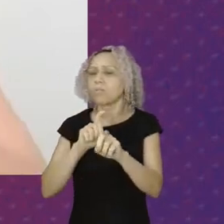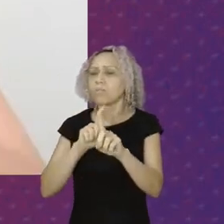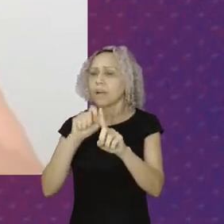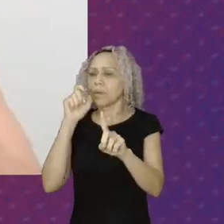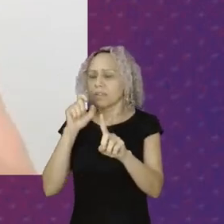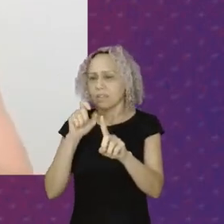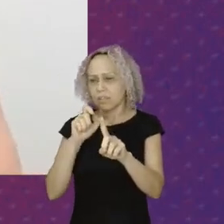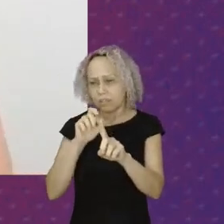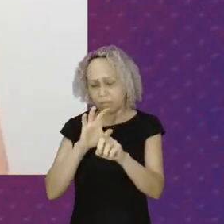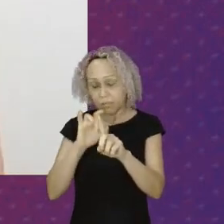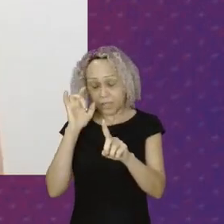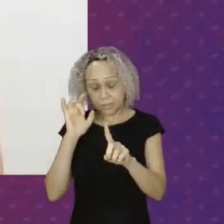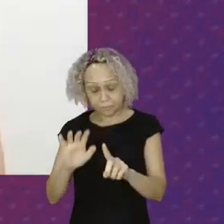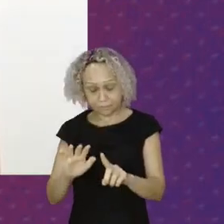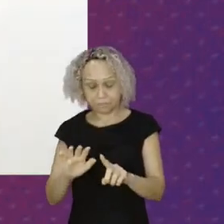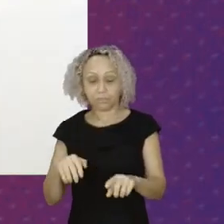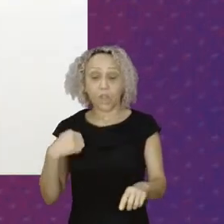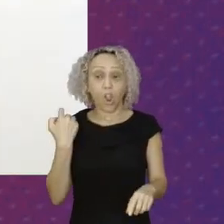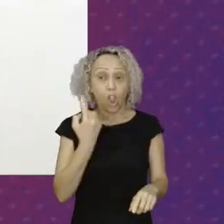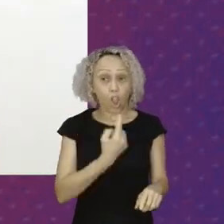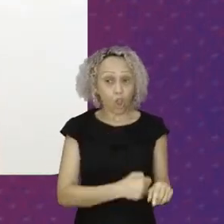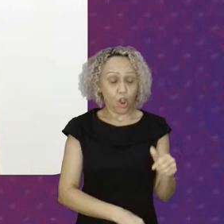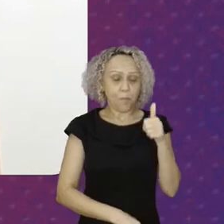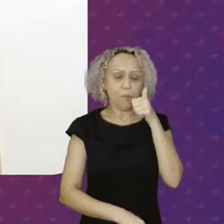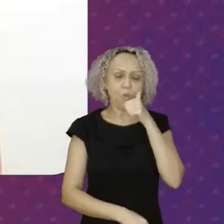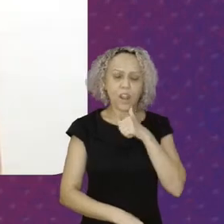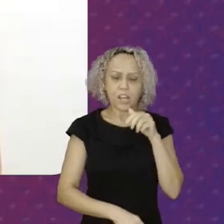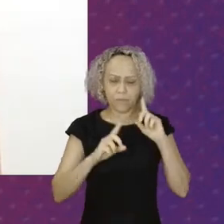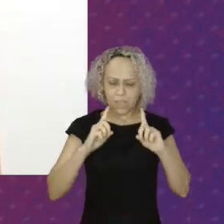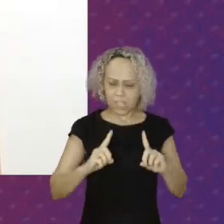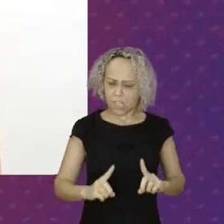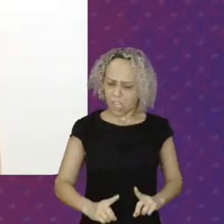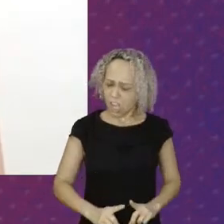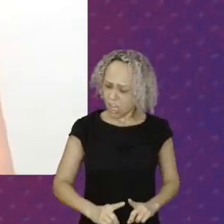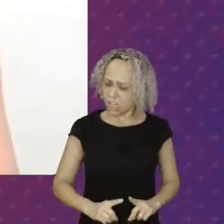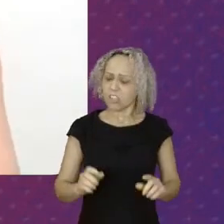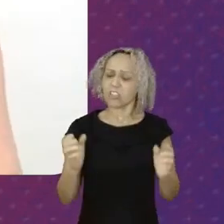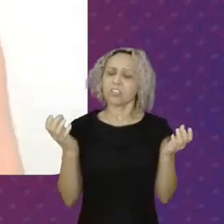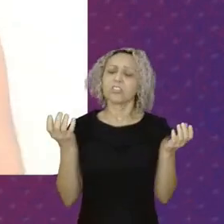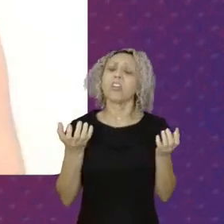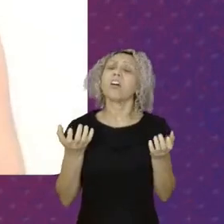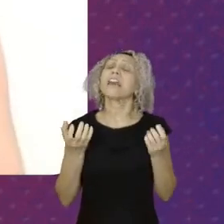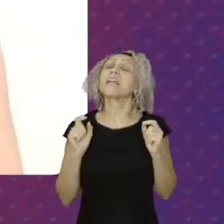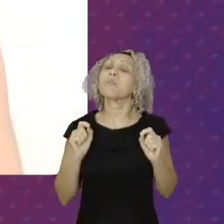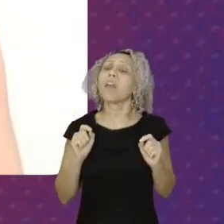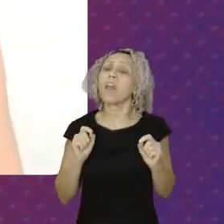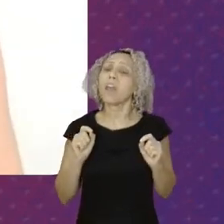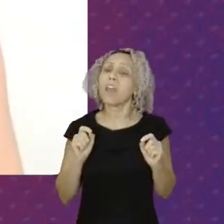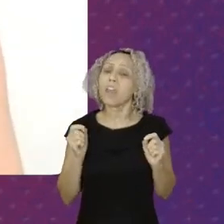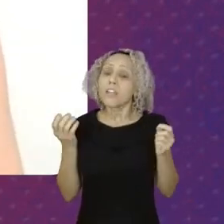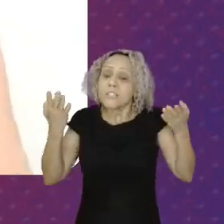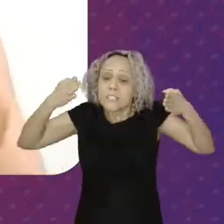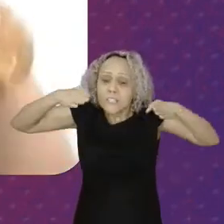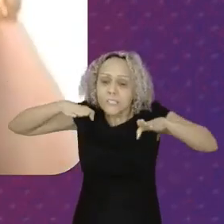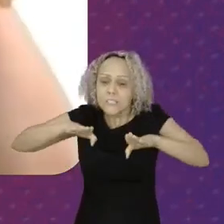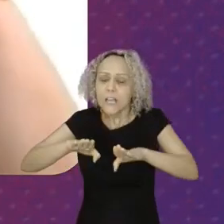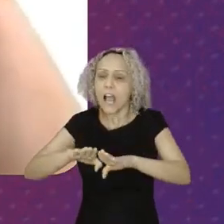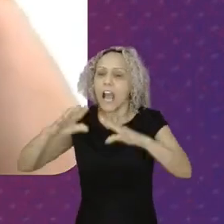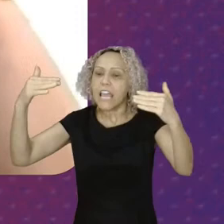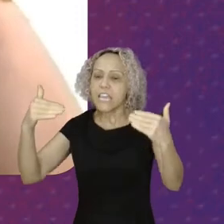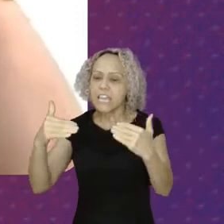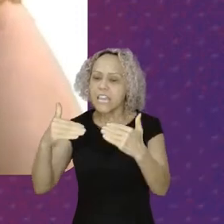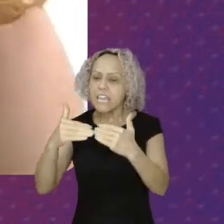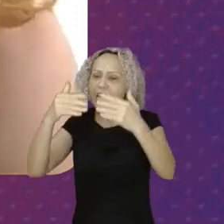queremos atuar em pé de igualdade. E para isso acontecer, nós